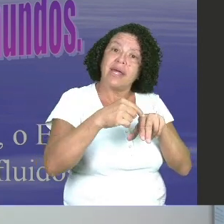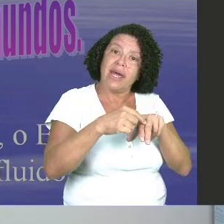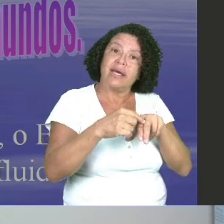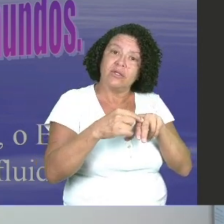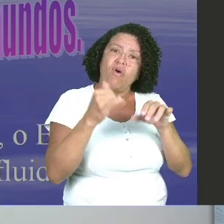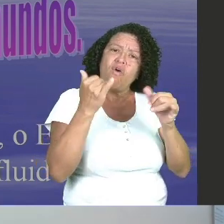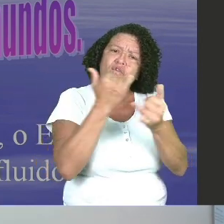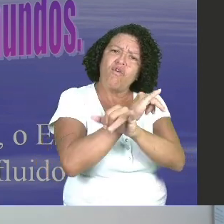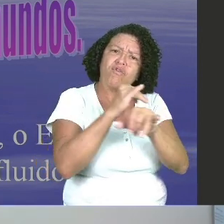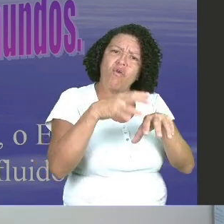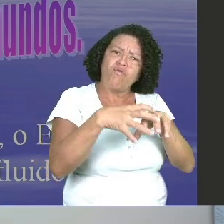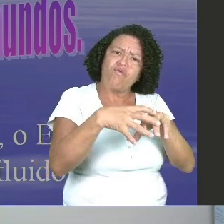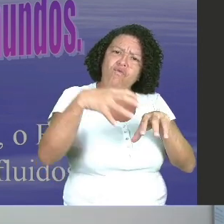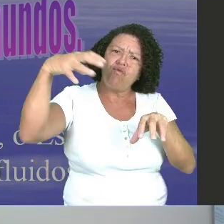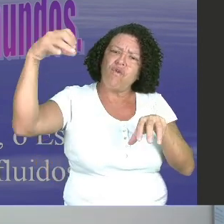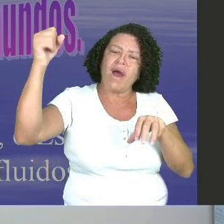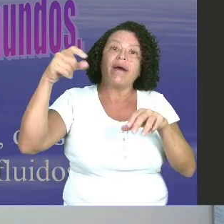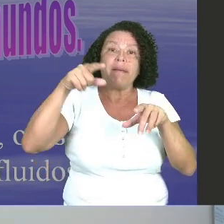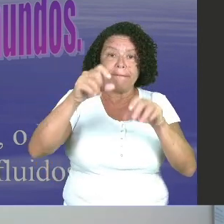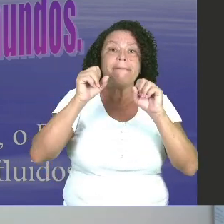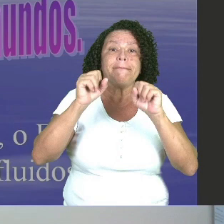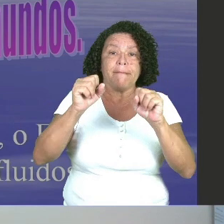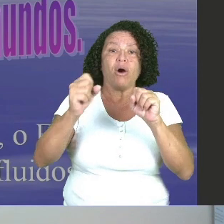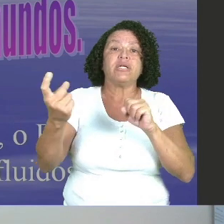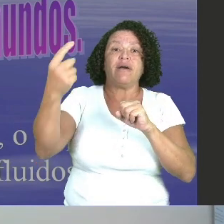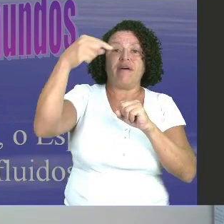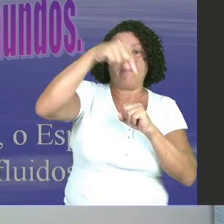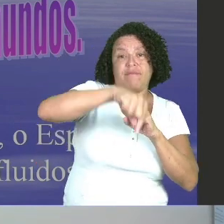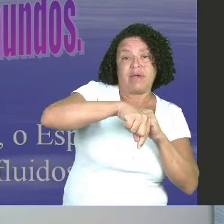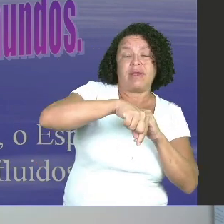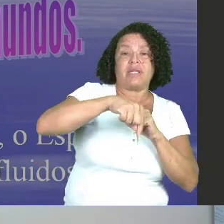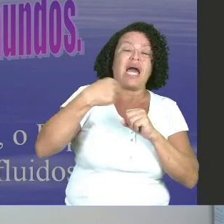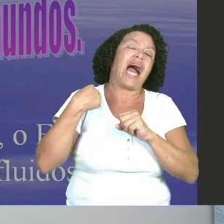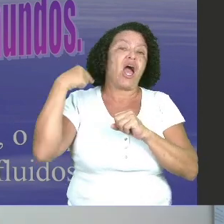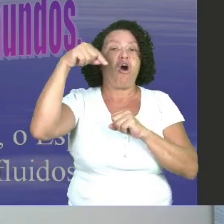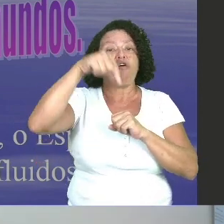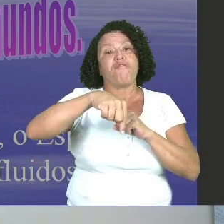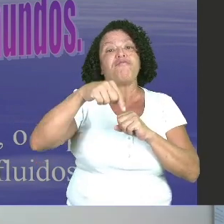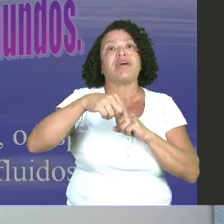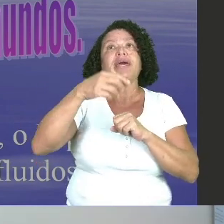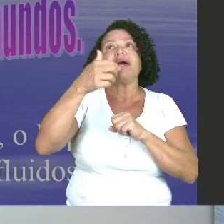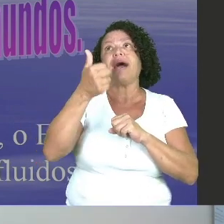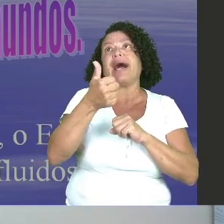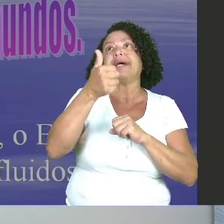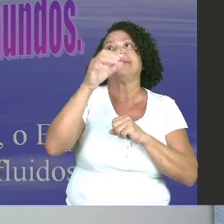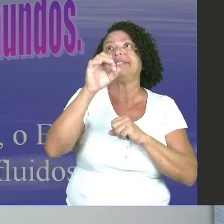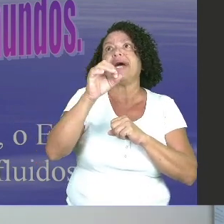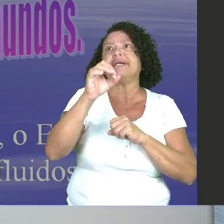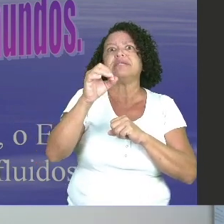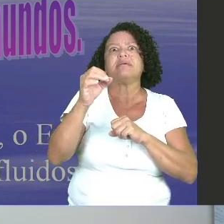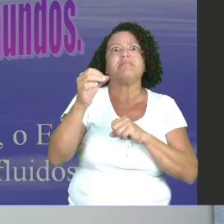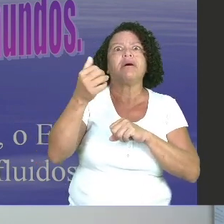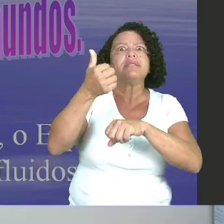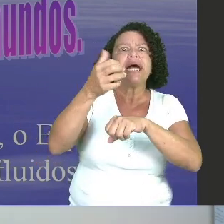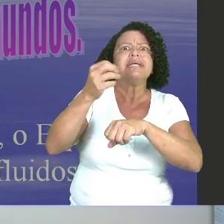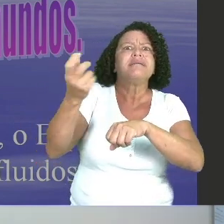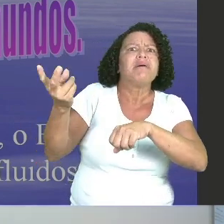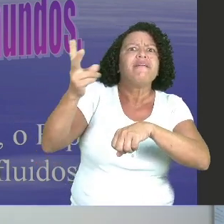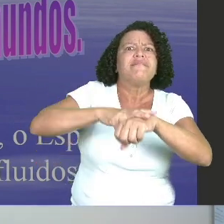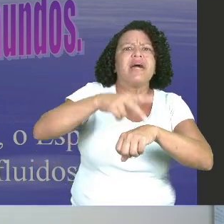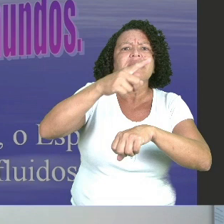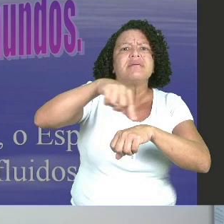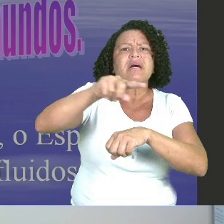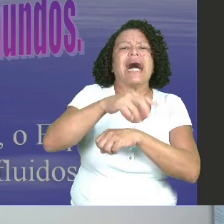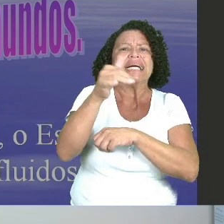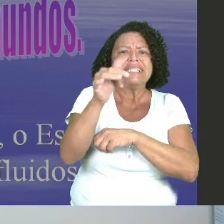desse mundo. Eu posso ter vindo, porque as pessoas assim, vim aqui a minha 10ª reencarnação. Não necessariamente as 10 foram